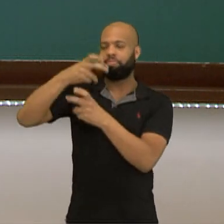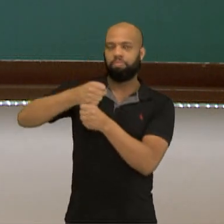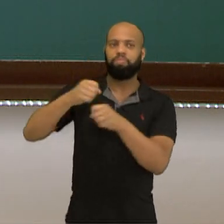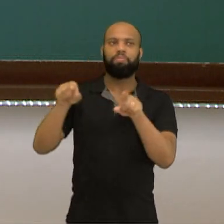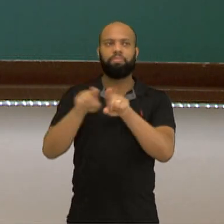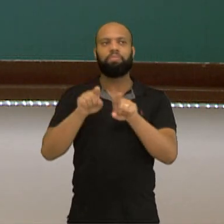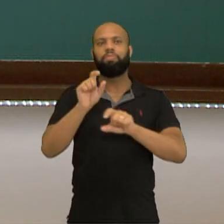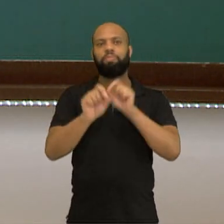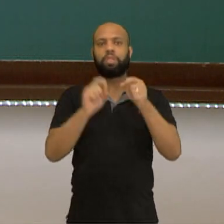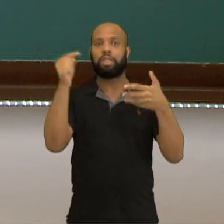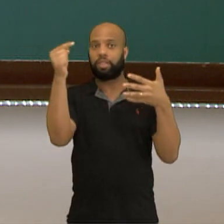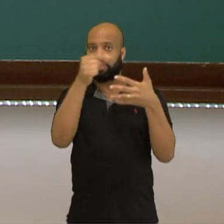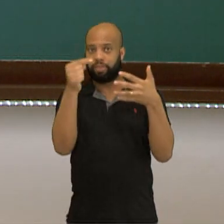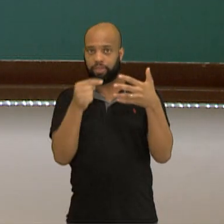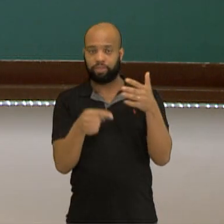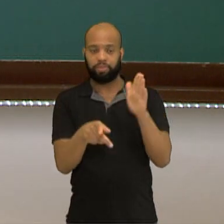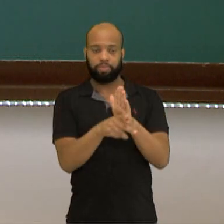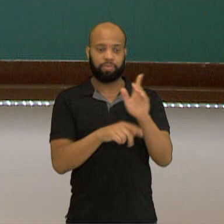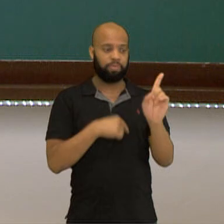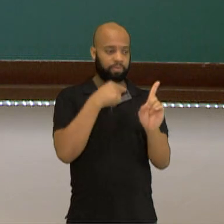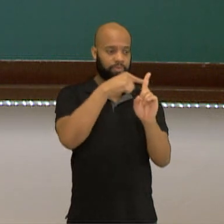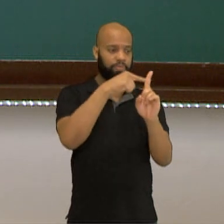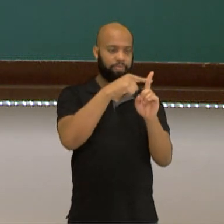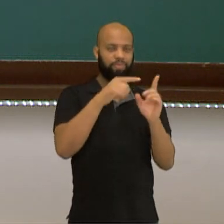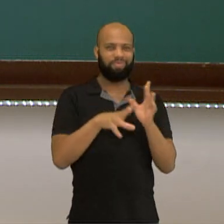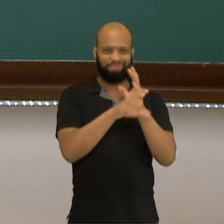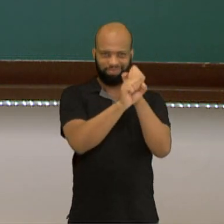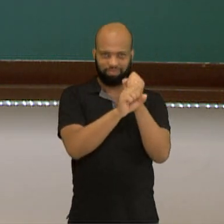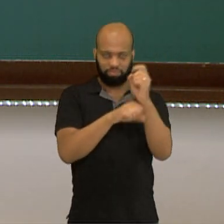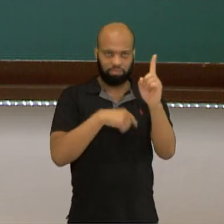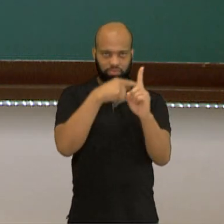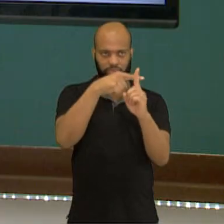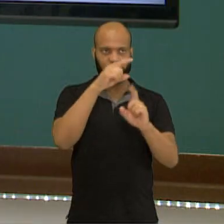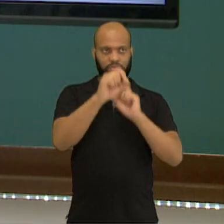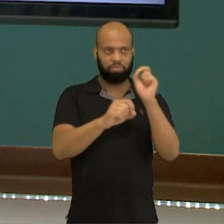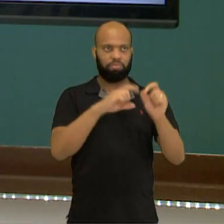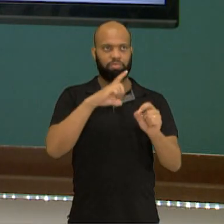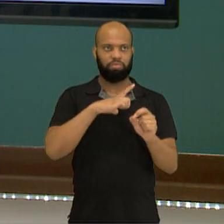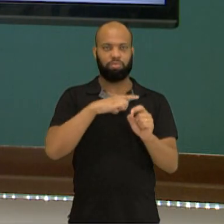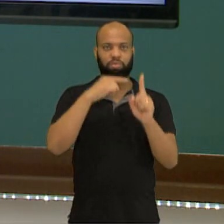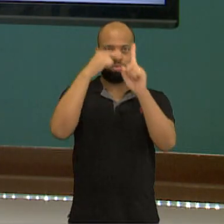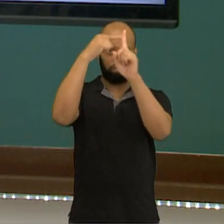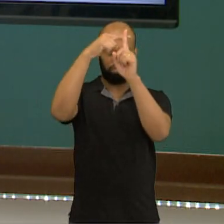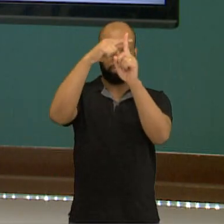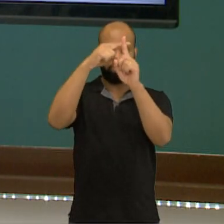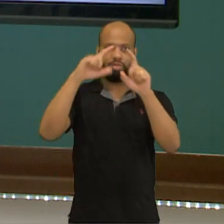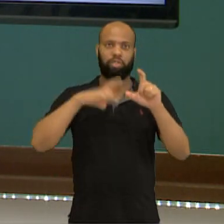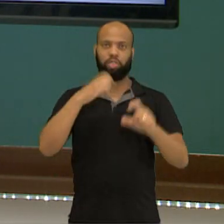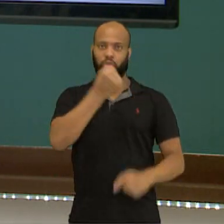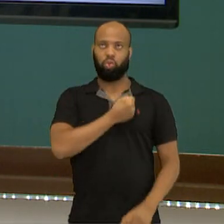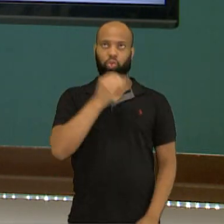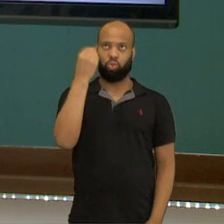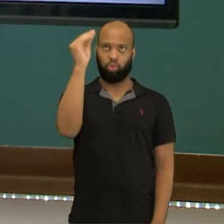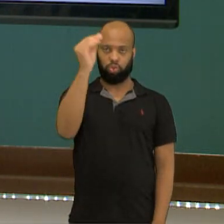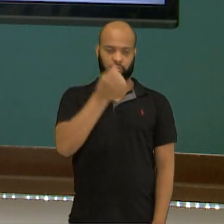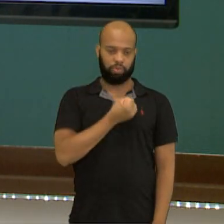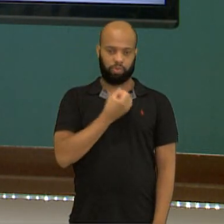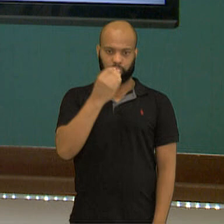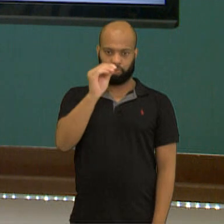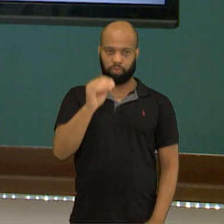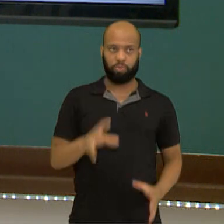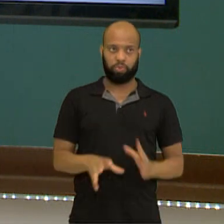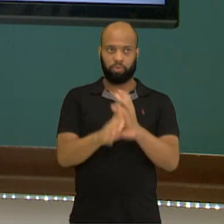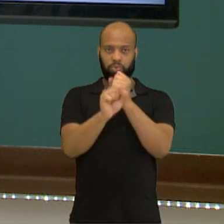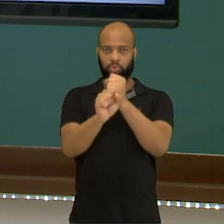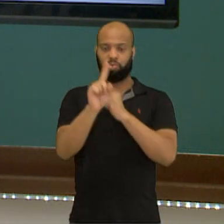pouquinho os elementos da adição. Lembram? Adição é parcela, parcela, soma ou